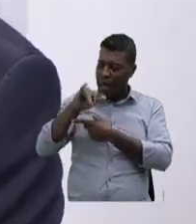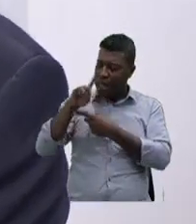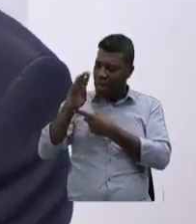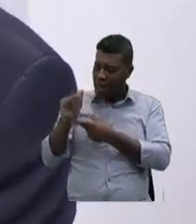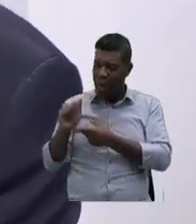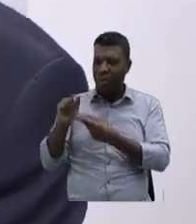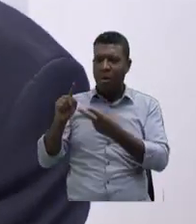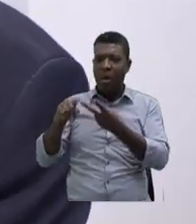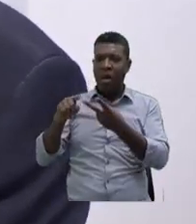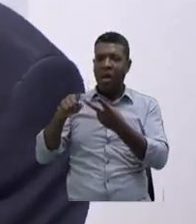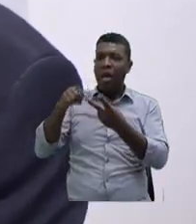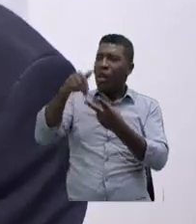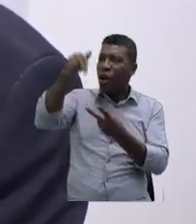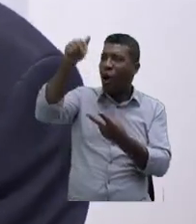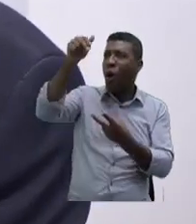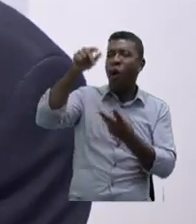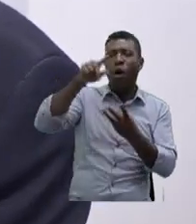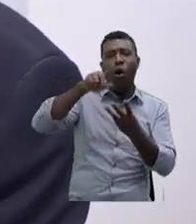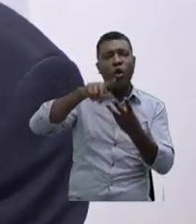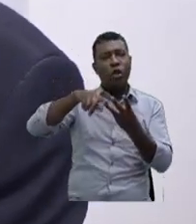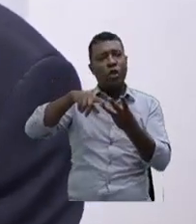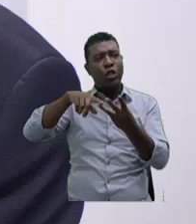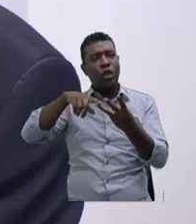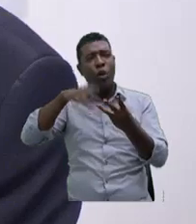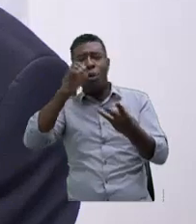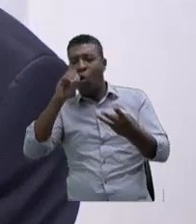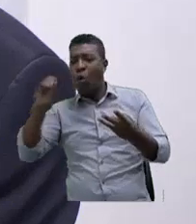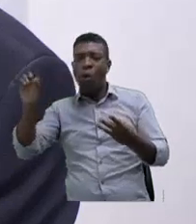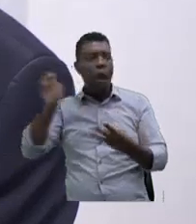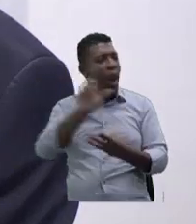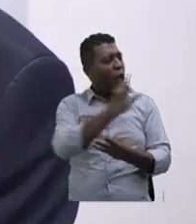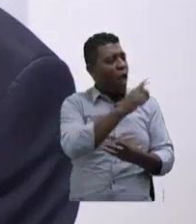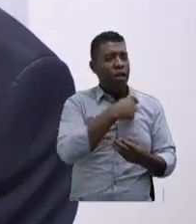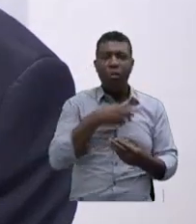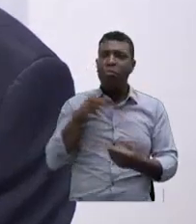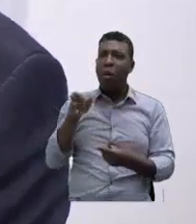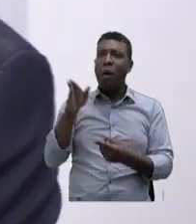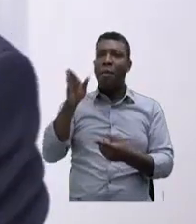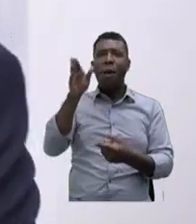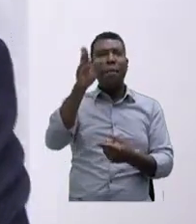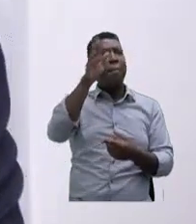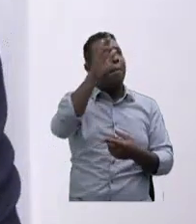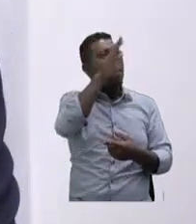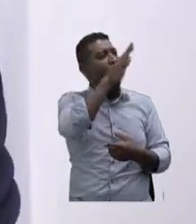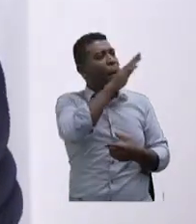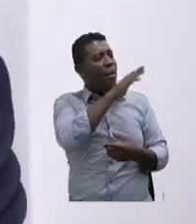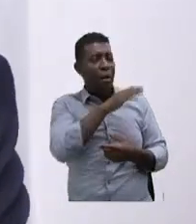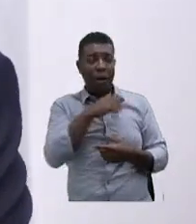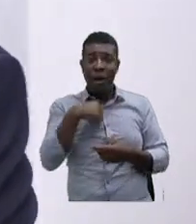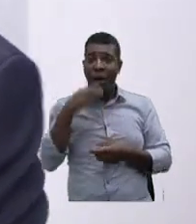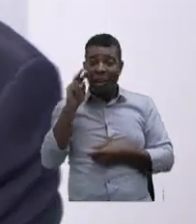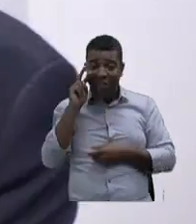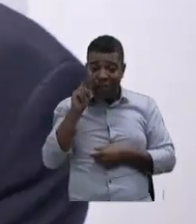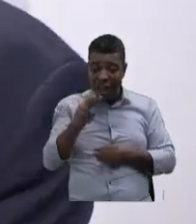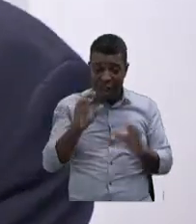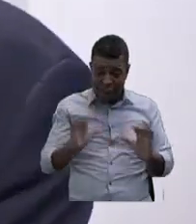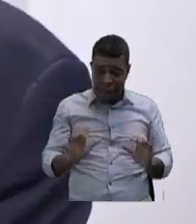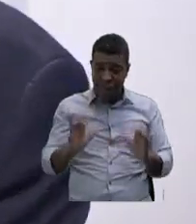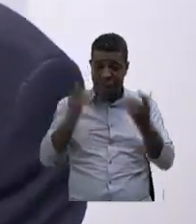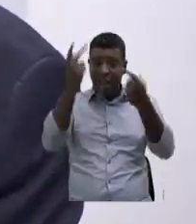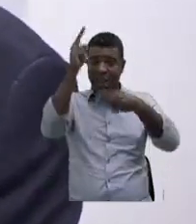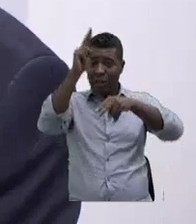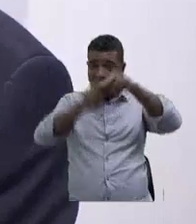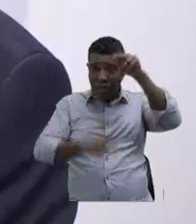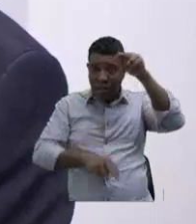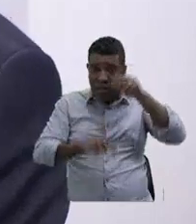super interessante ver as festas juninas acontecendo em todas as cidades, festa de São